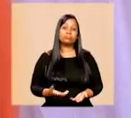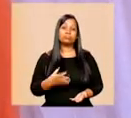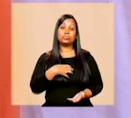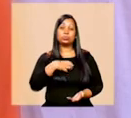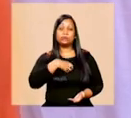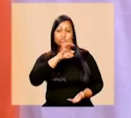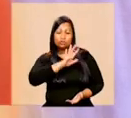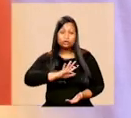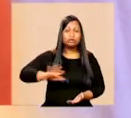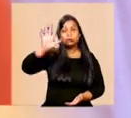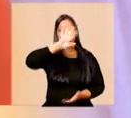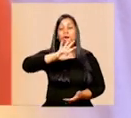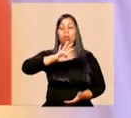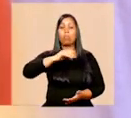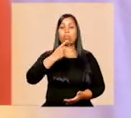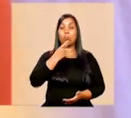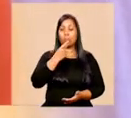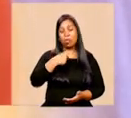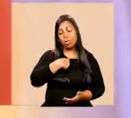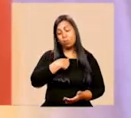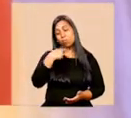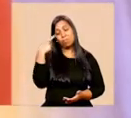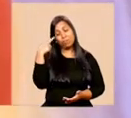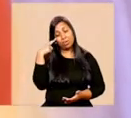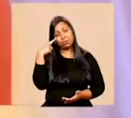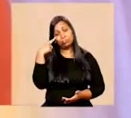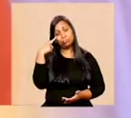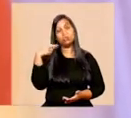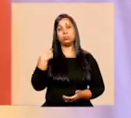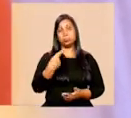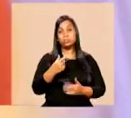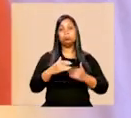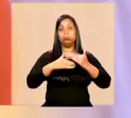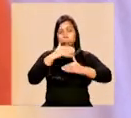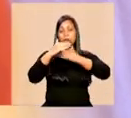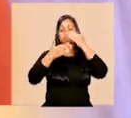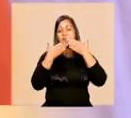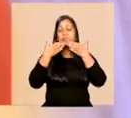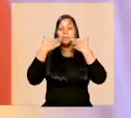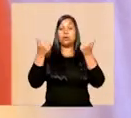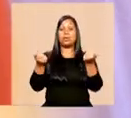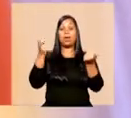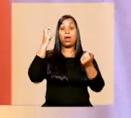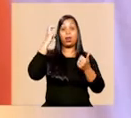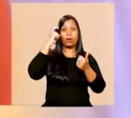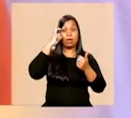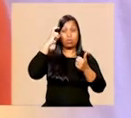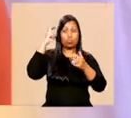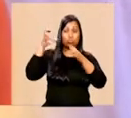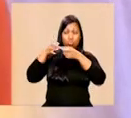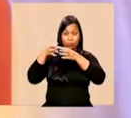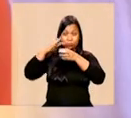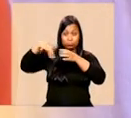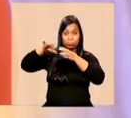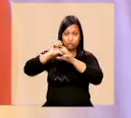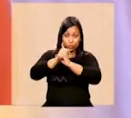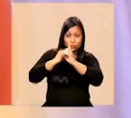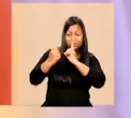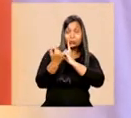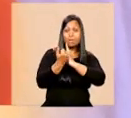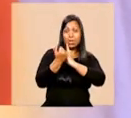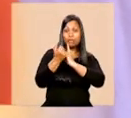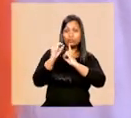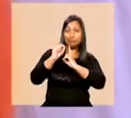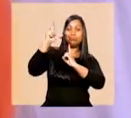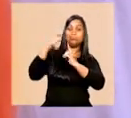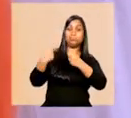De uma maneira geral, eu acredito que temos muito a crescer e a melhorar. Culturalmente, obviamente, né?